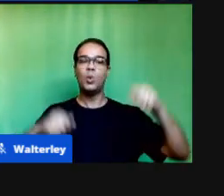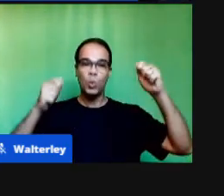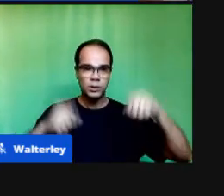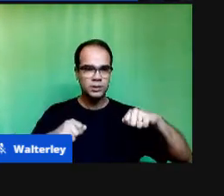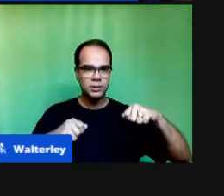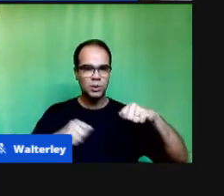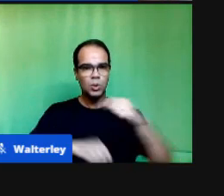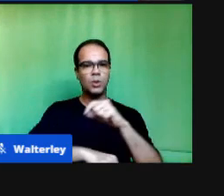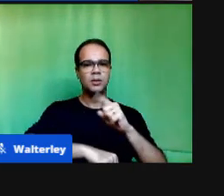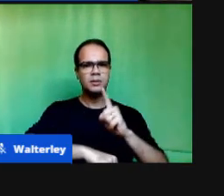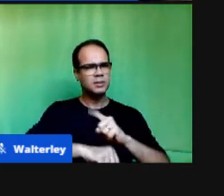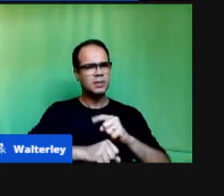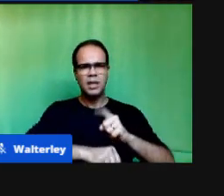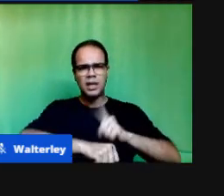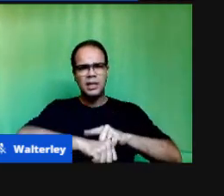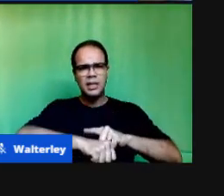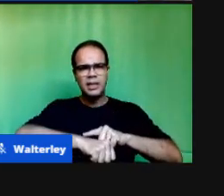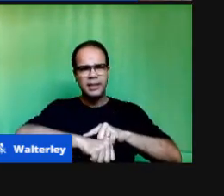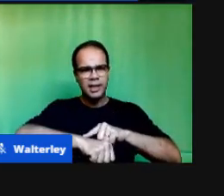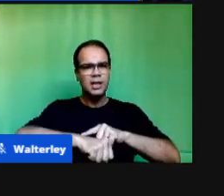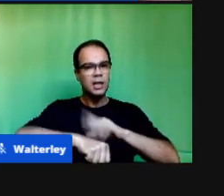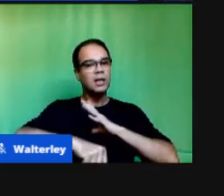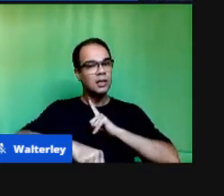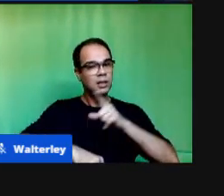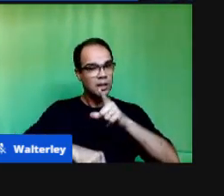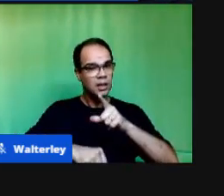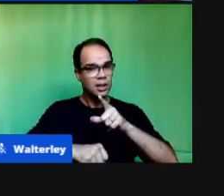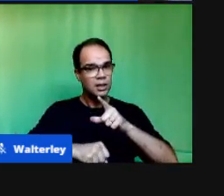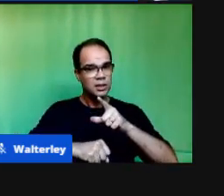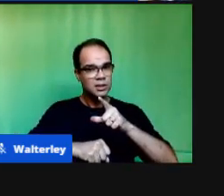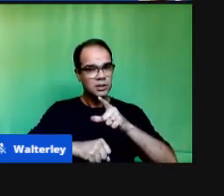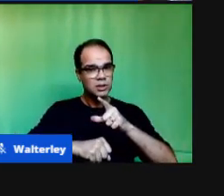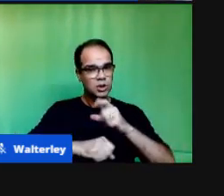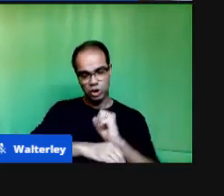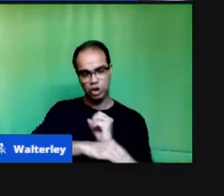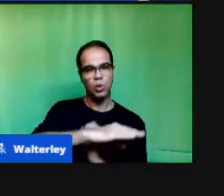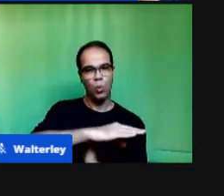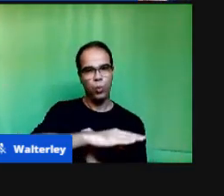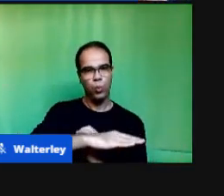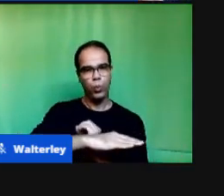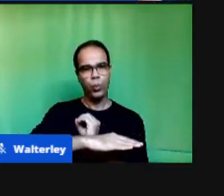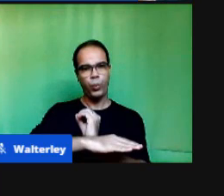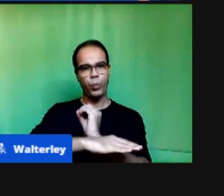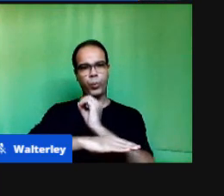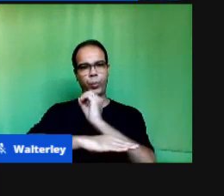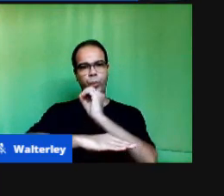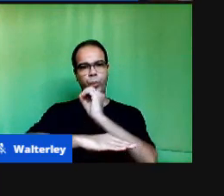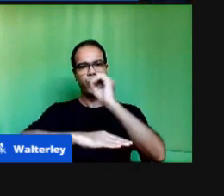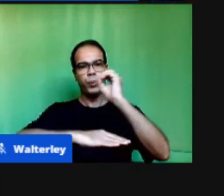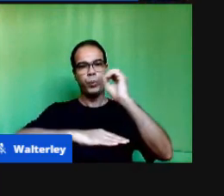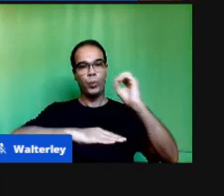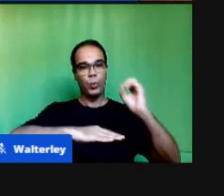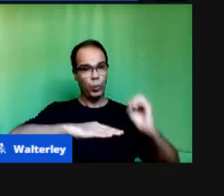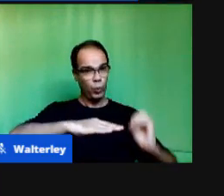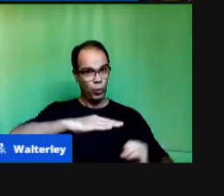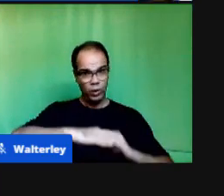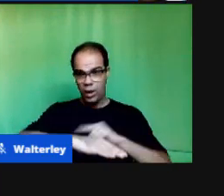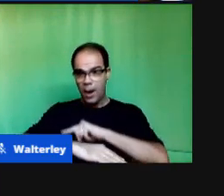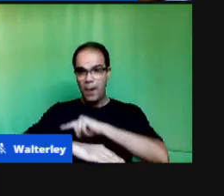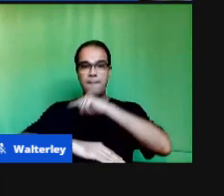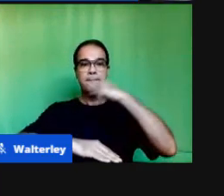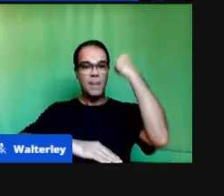tudo. Nós temos agenda para fazer tudo no nosso dia. O que nós precisamos é nos organizar. A